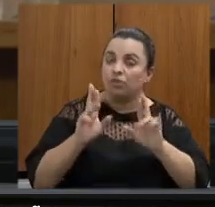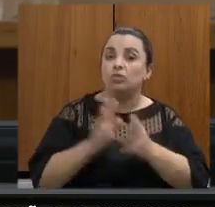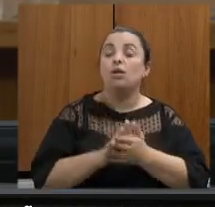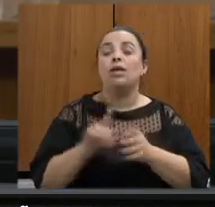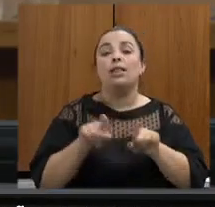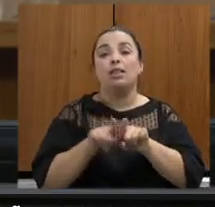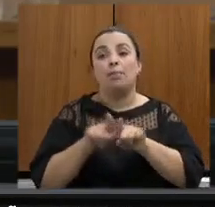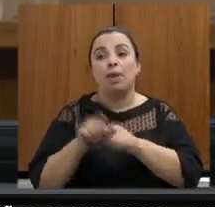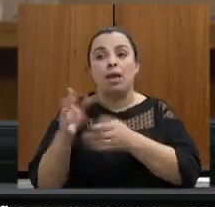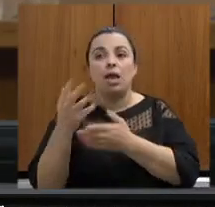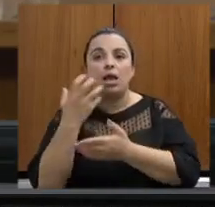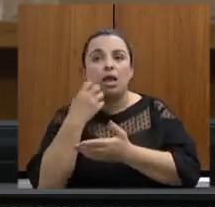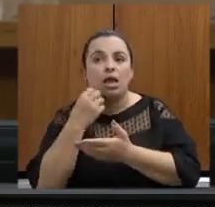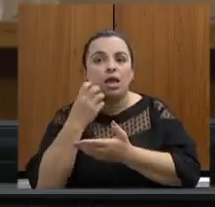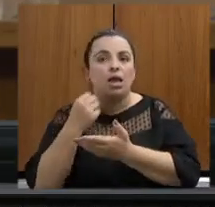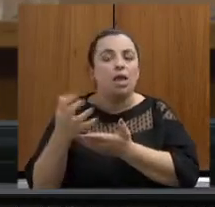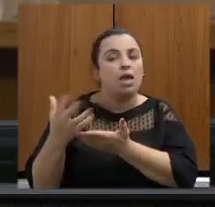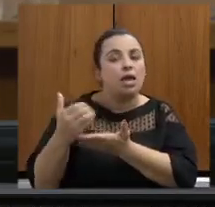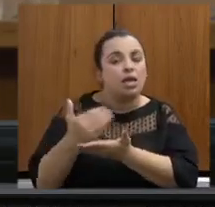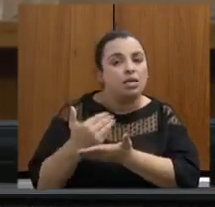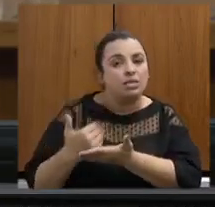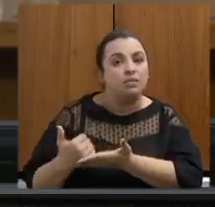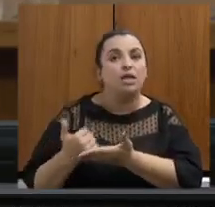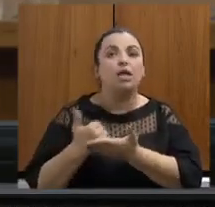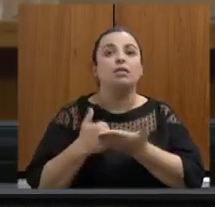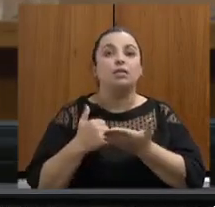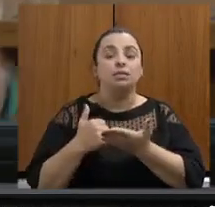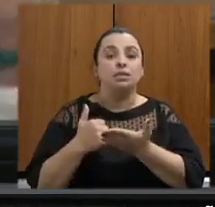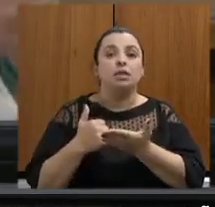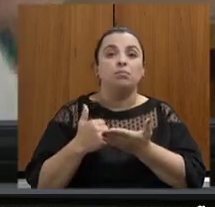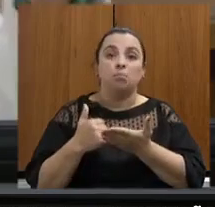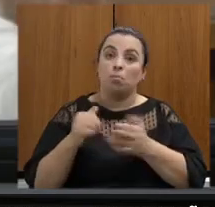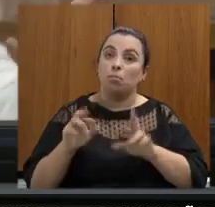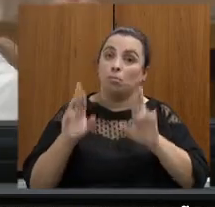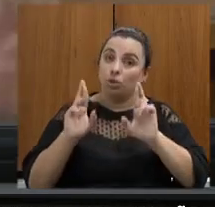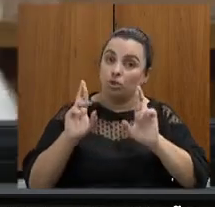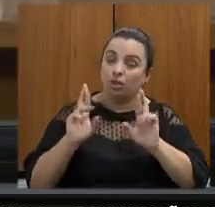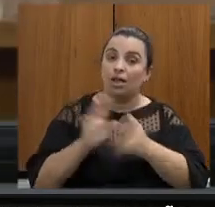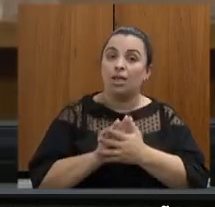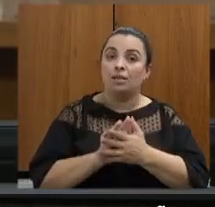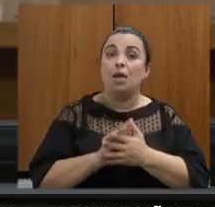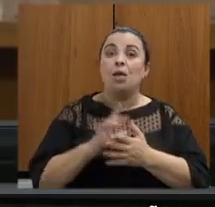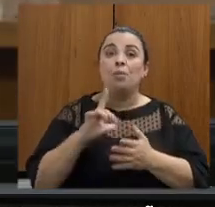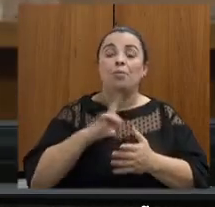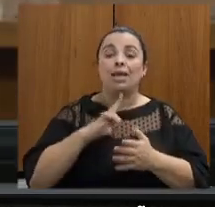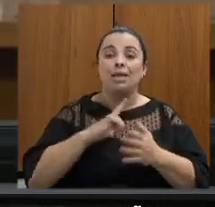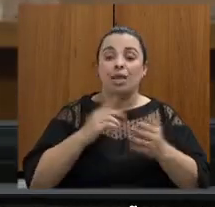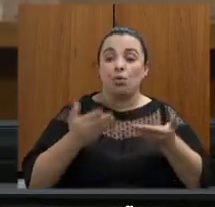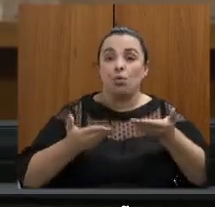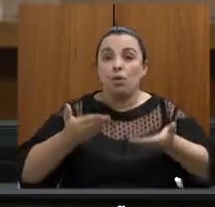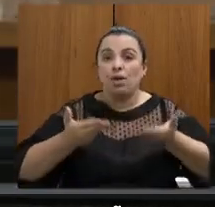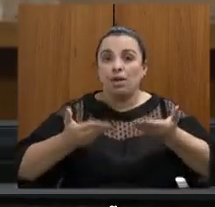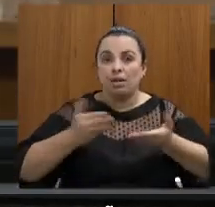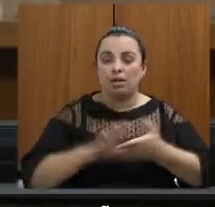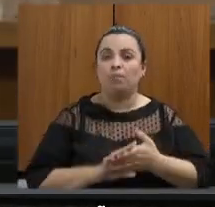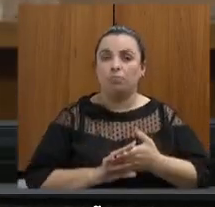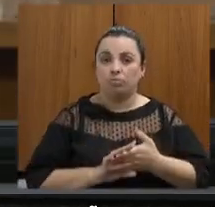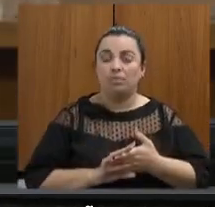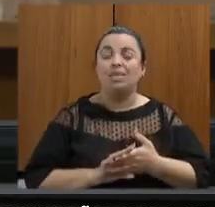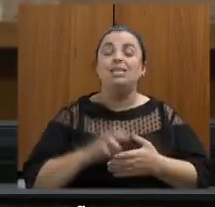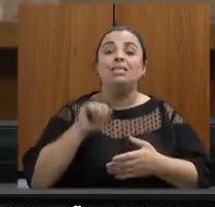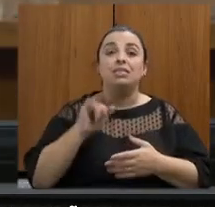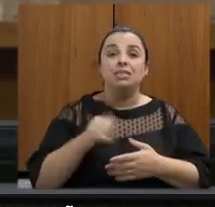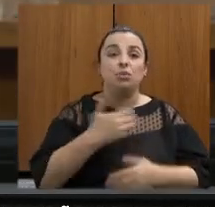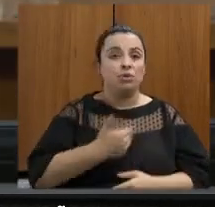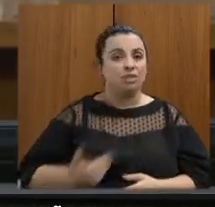projetadas receitas adicionais para que essa conta fecha um tempo do plano né Então deixa o estado consiga fechar